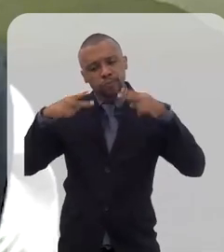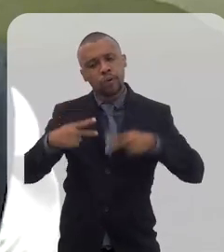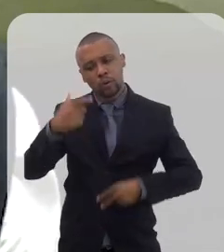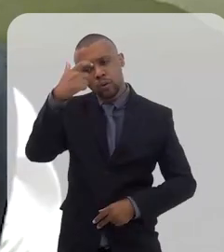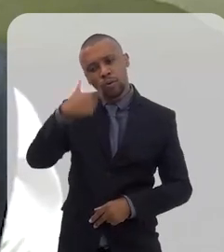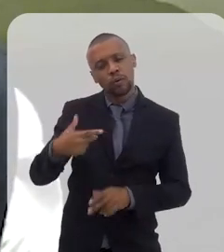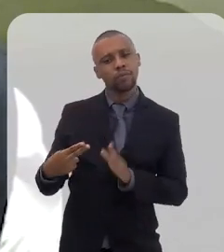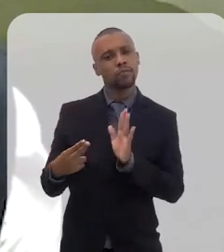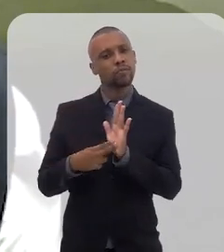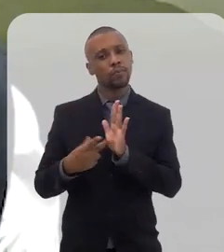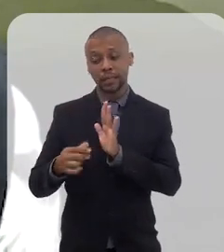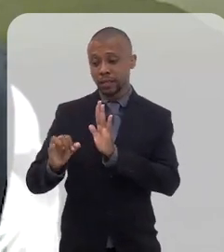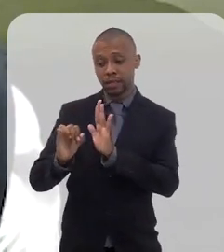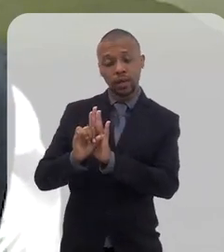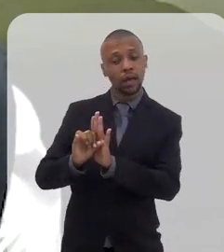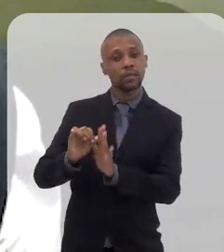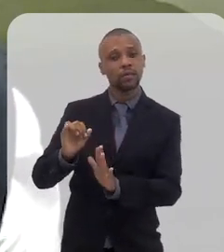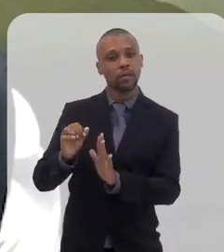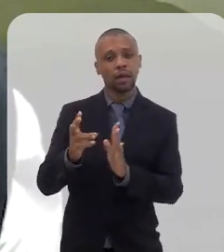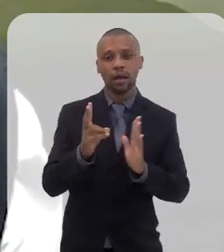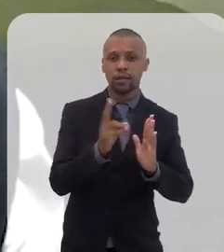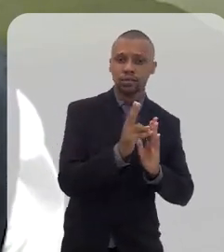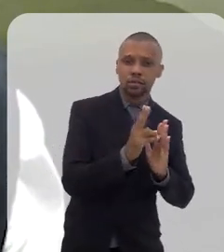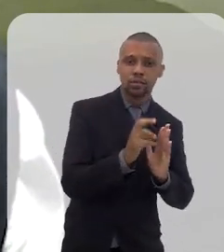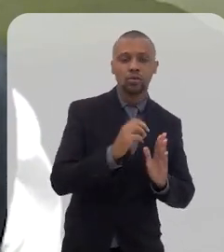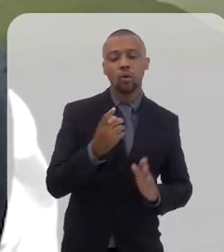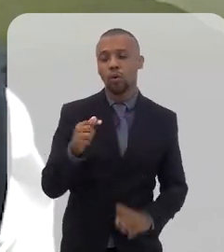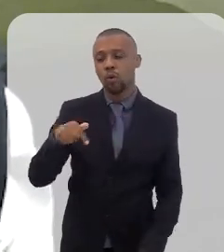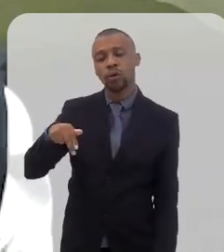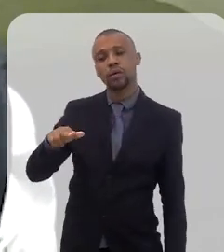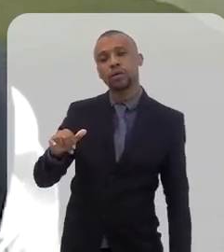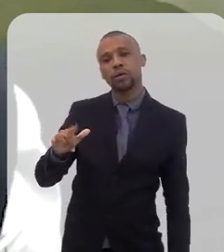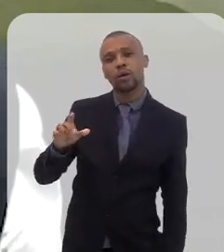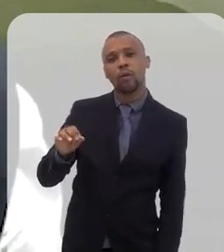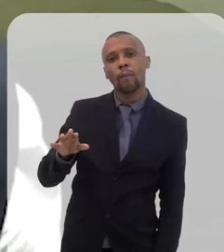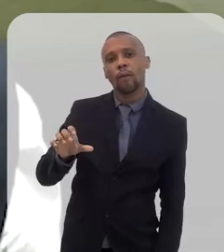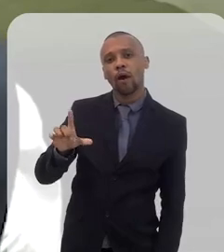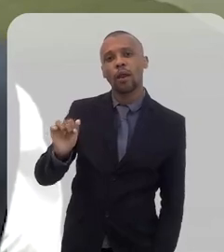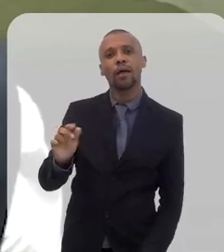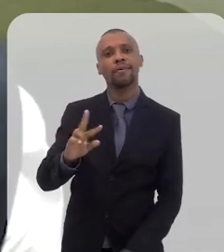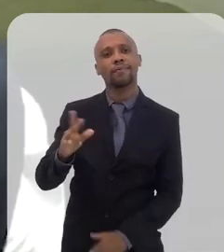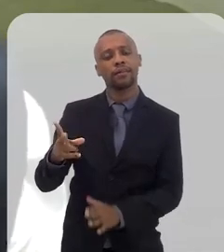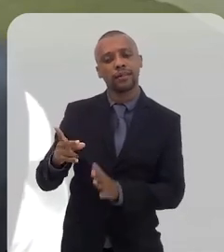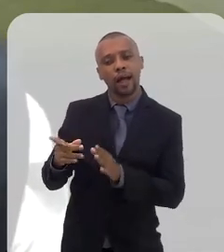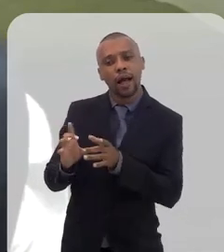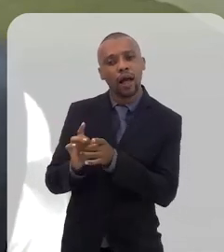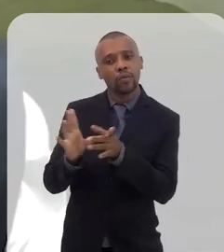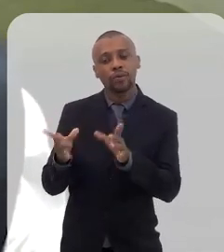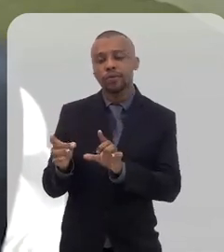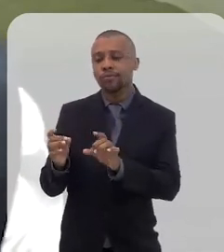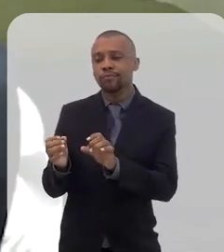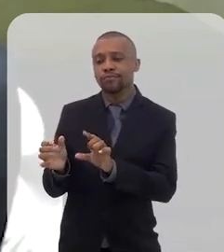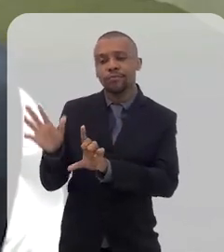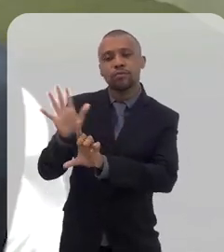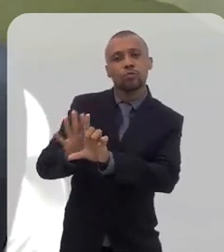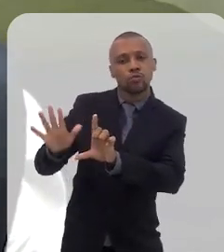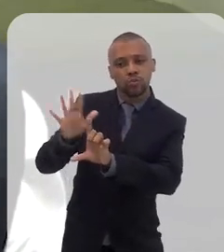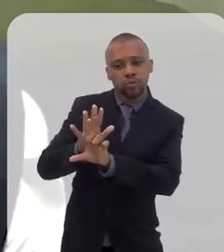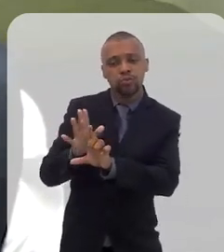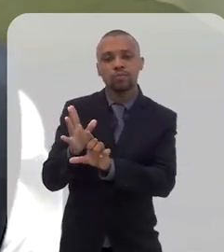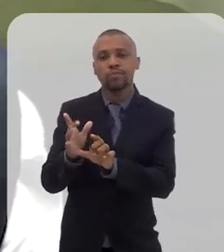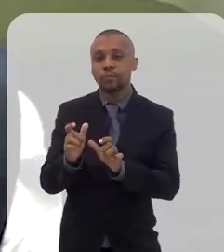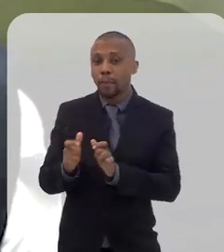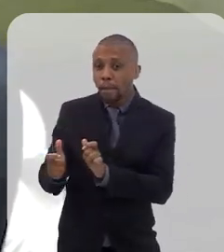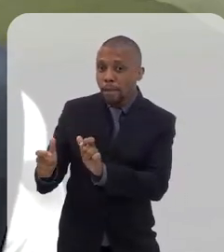considera quilombola, você se considera indígena, vão estar disponíveis tanto nos territórios desses povos quanto e